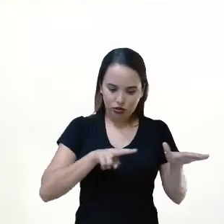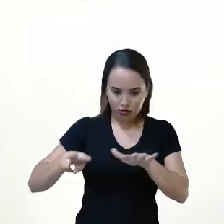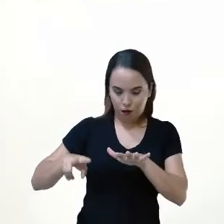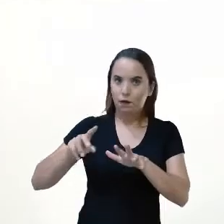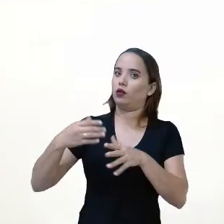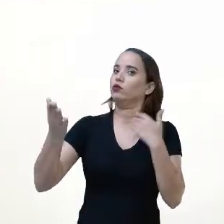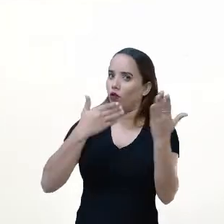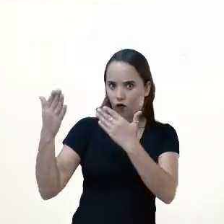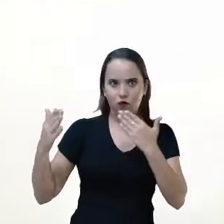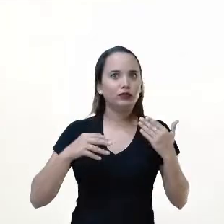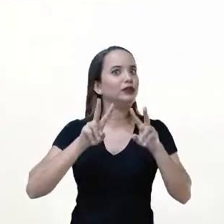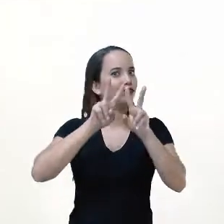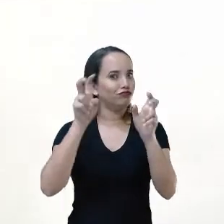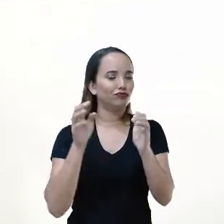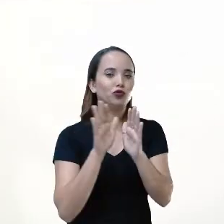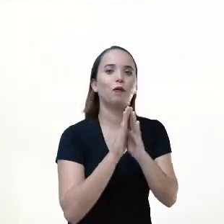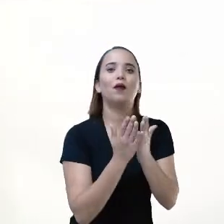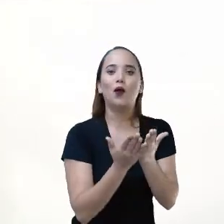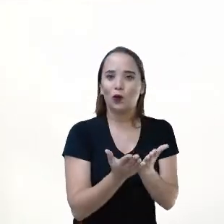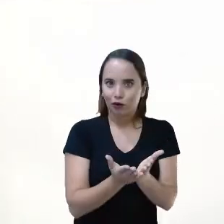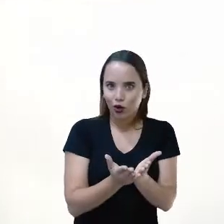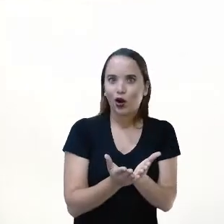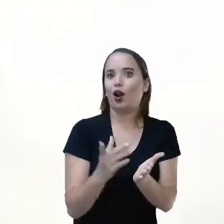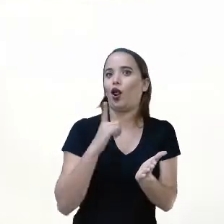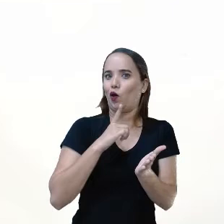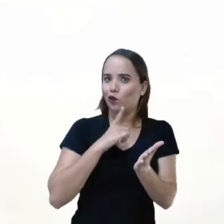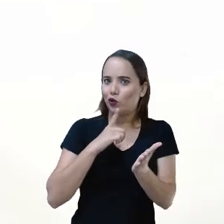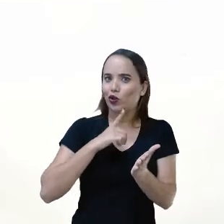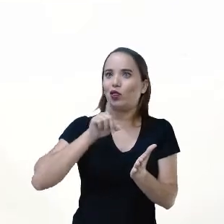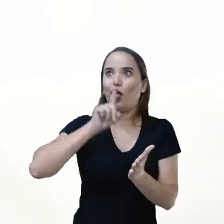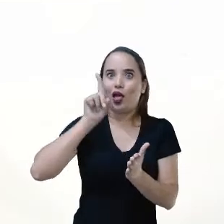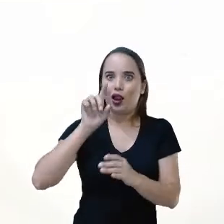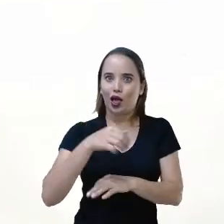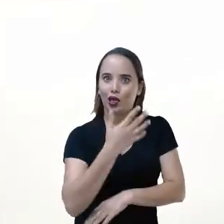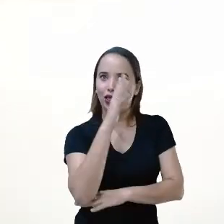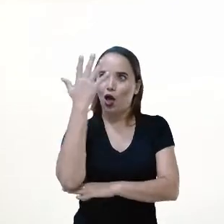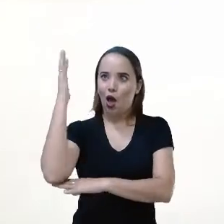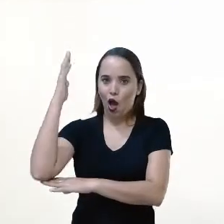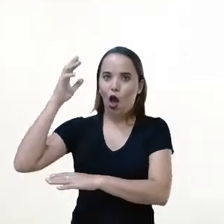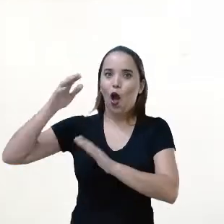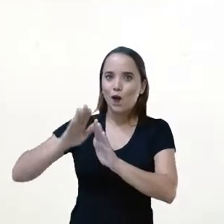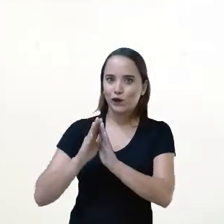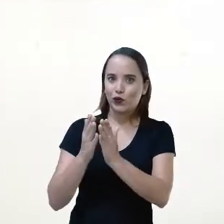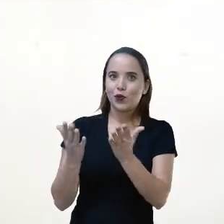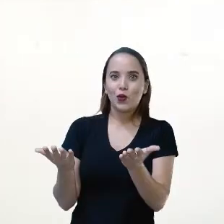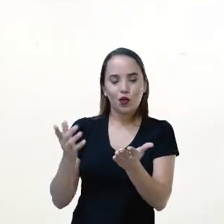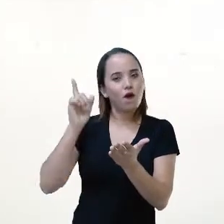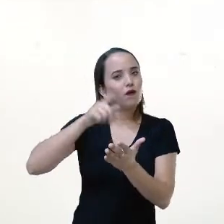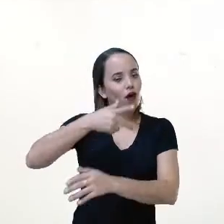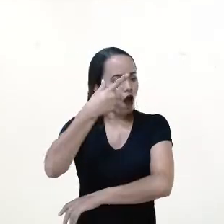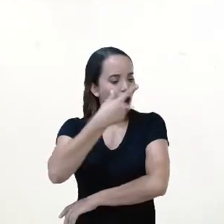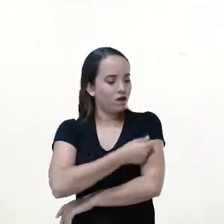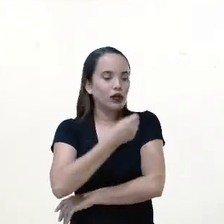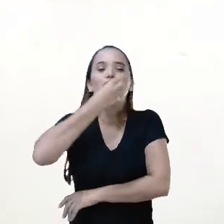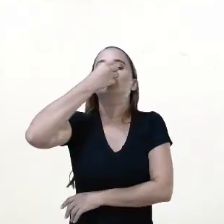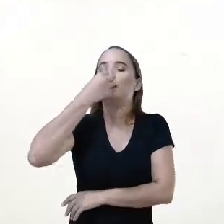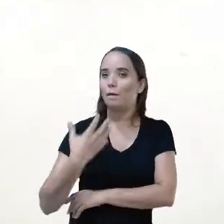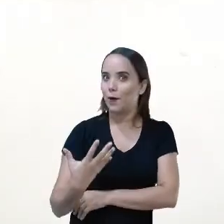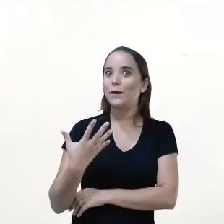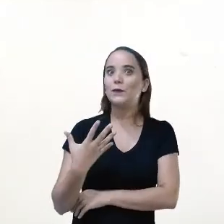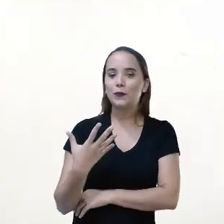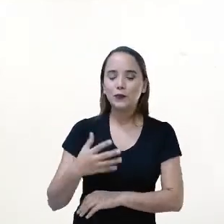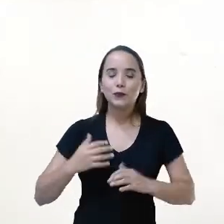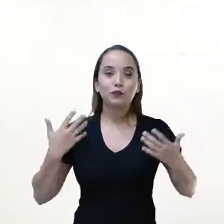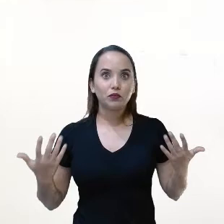também sobre um livro que vocês vão ter acesso lá na Árvore de Livros, né? Que é Vacina Tudo de Bom. Exatamente. Então, se fala